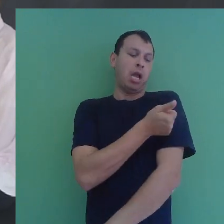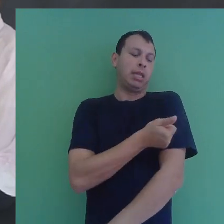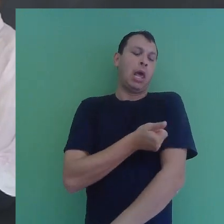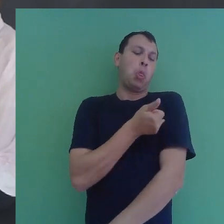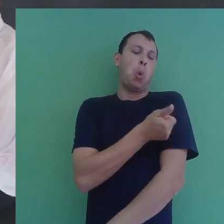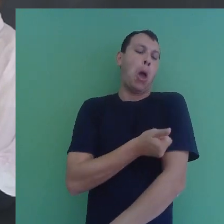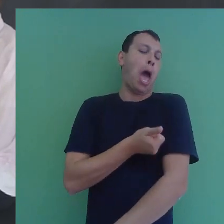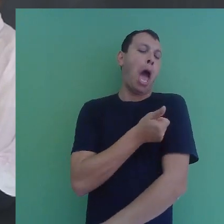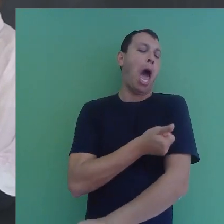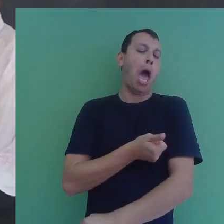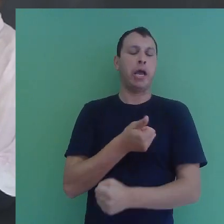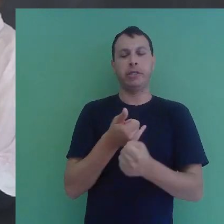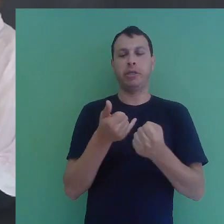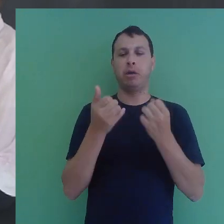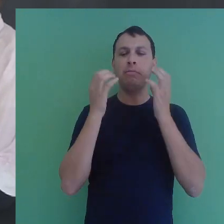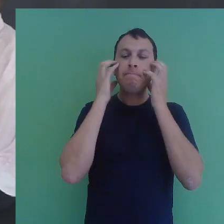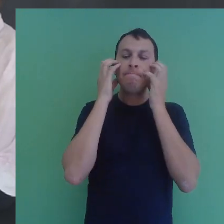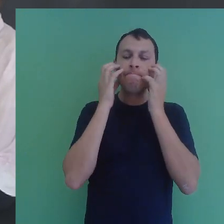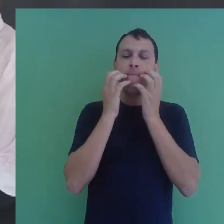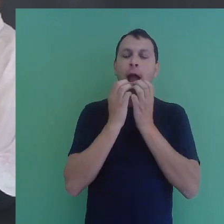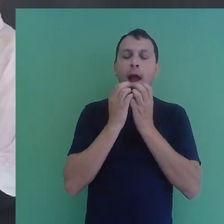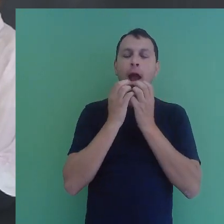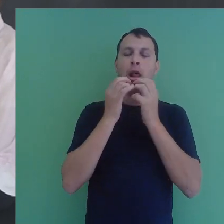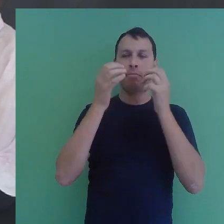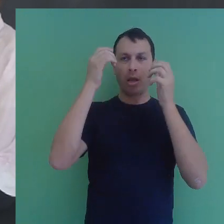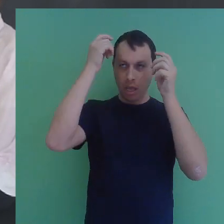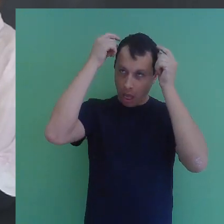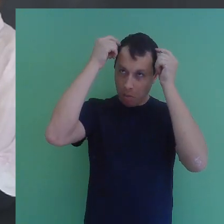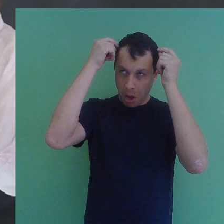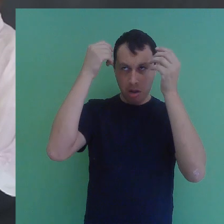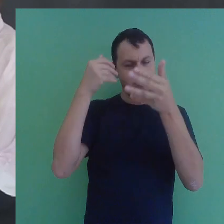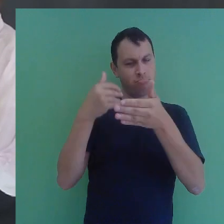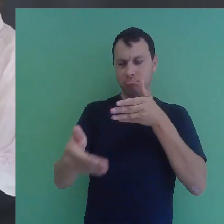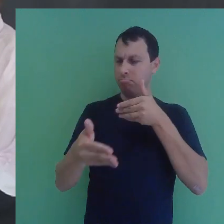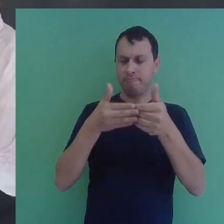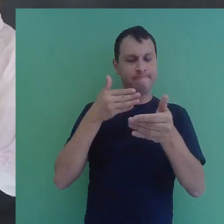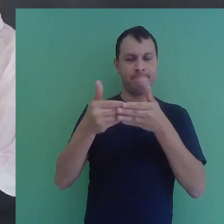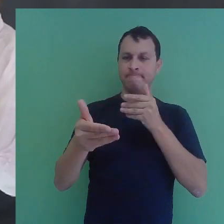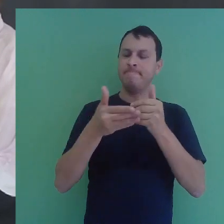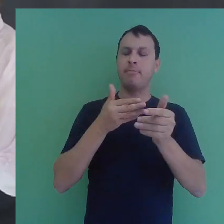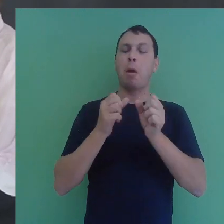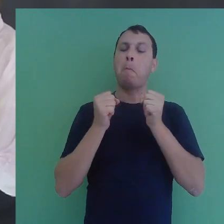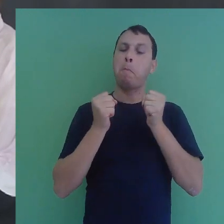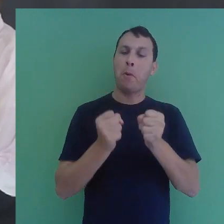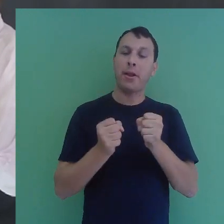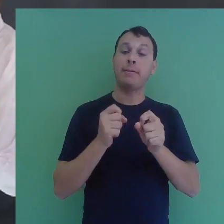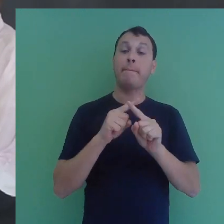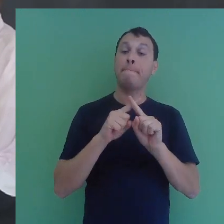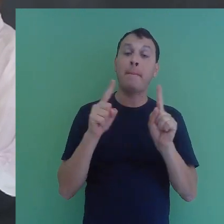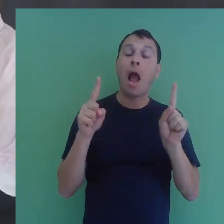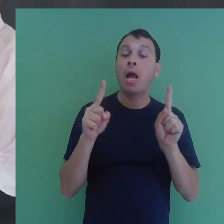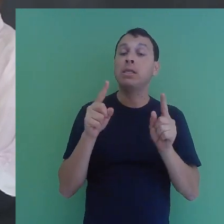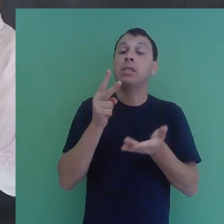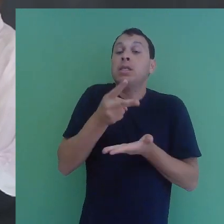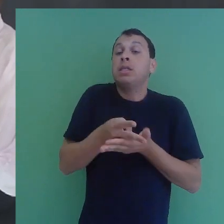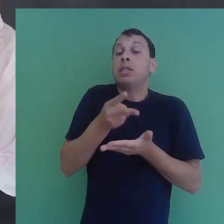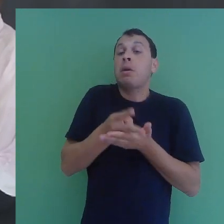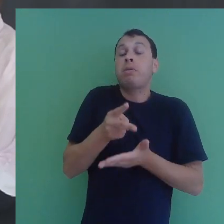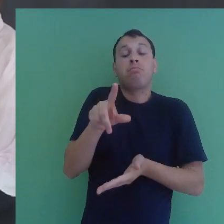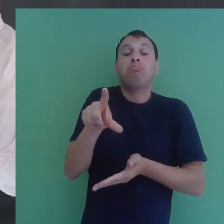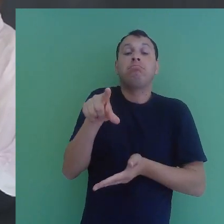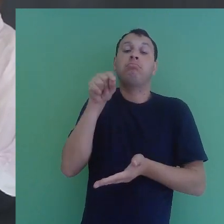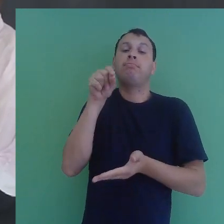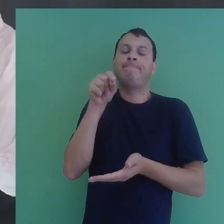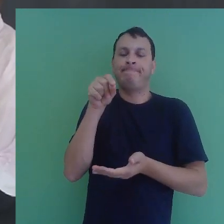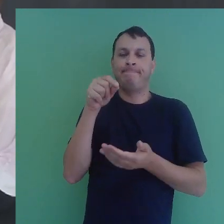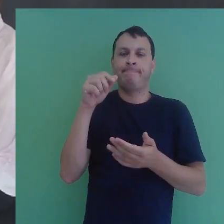ter tatuagens, ou pode utilizar o cabelo do modo como quiser, pode ter barba, mas é sempre preferível